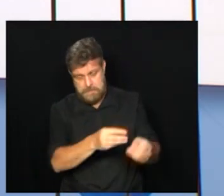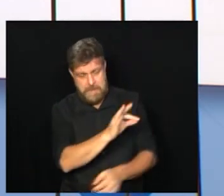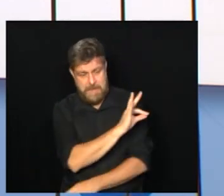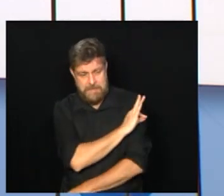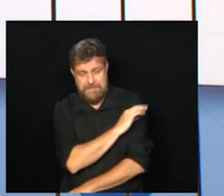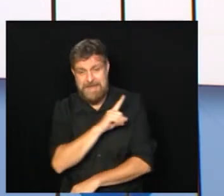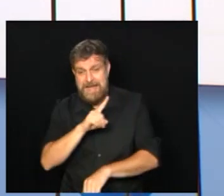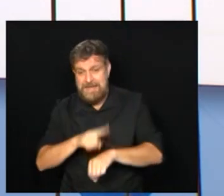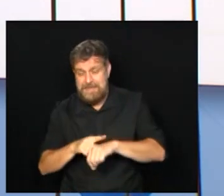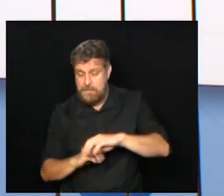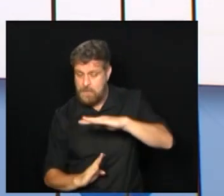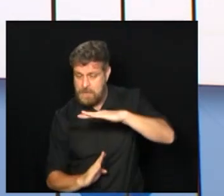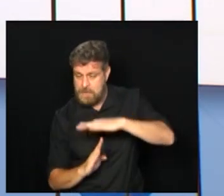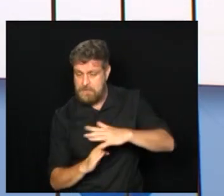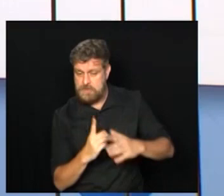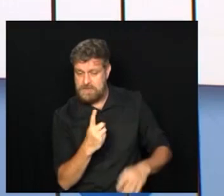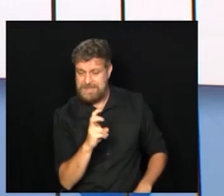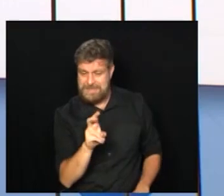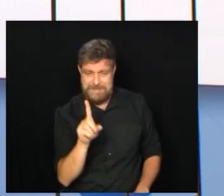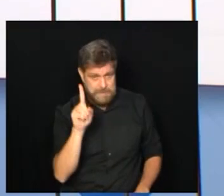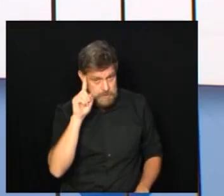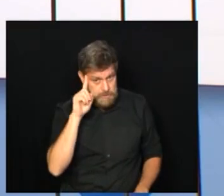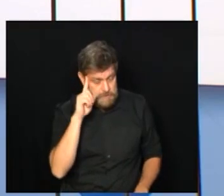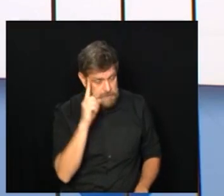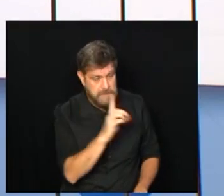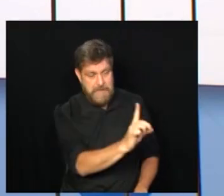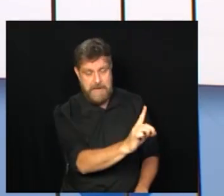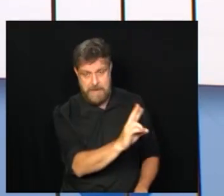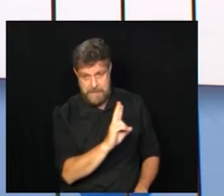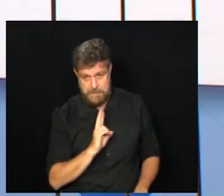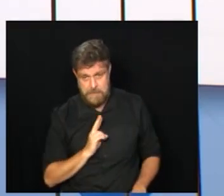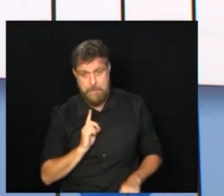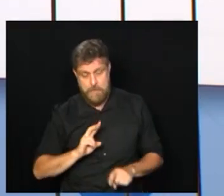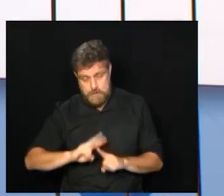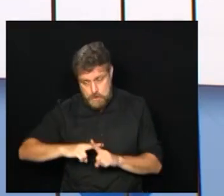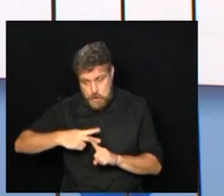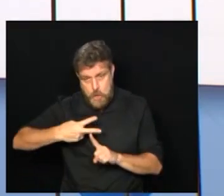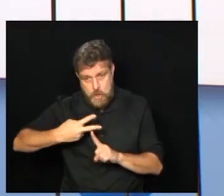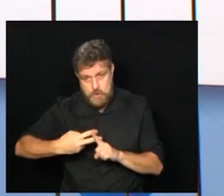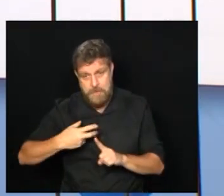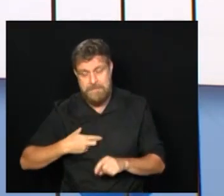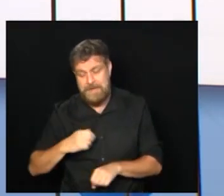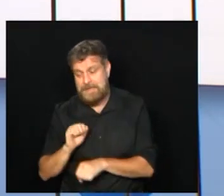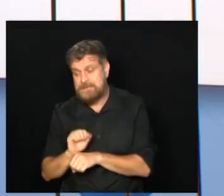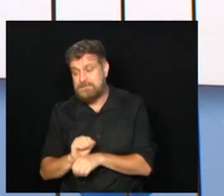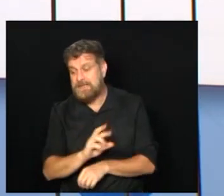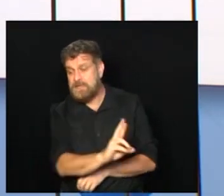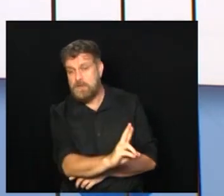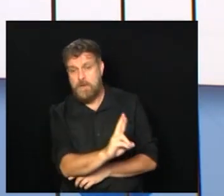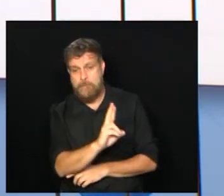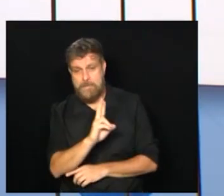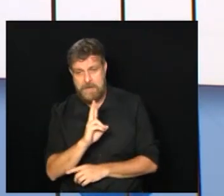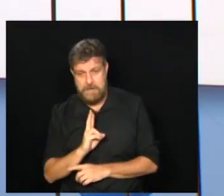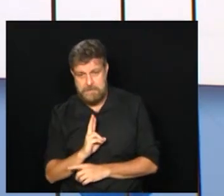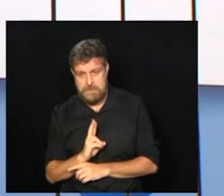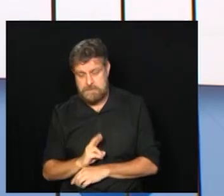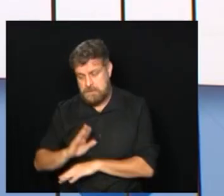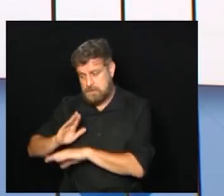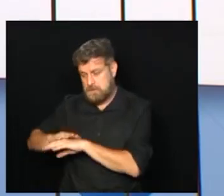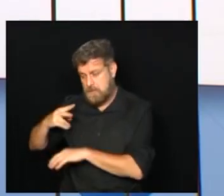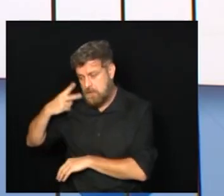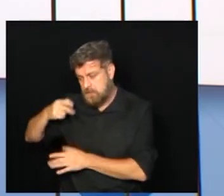que tem um prazo de 15 dias, prorrogáveis pelo mesmo período, para dar resposta ao autor aí